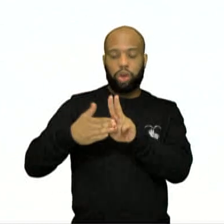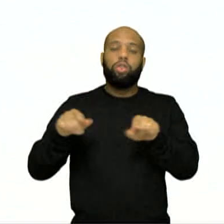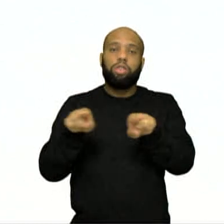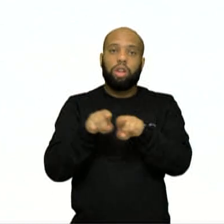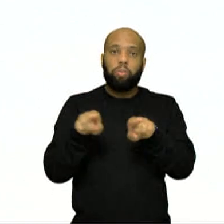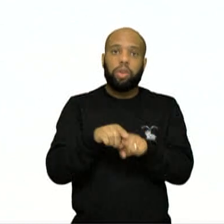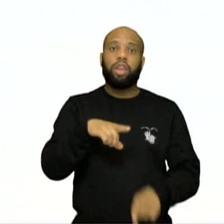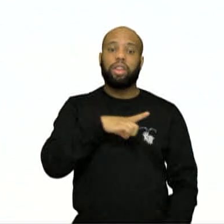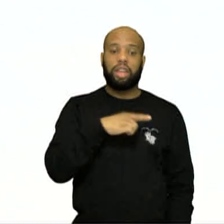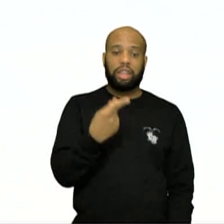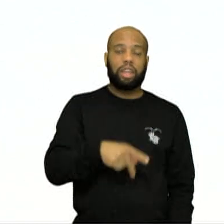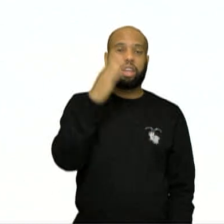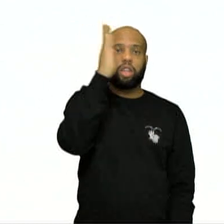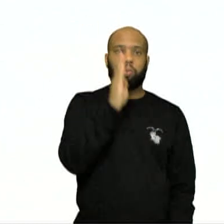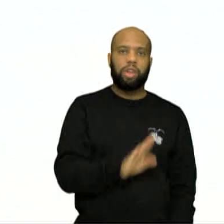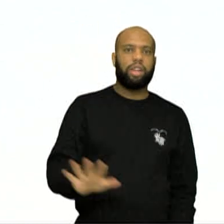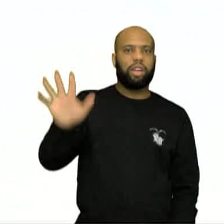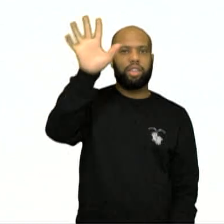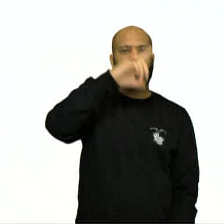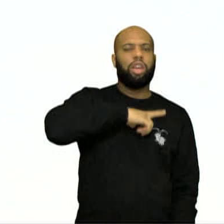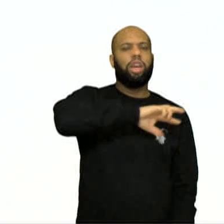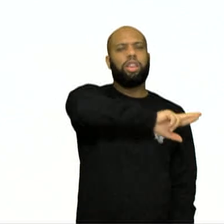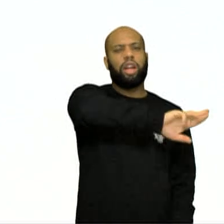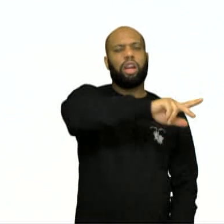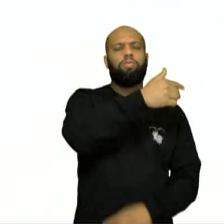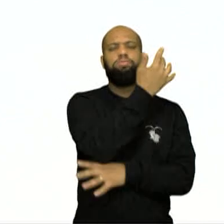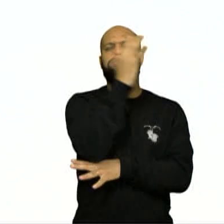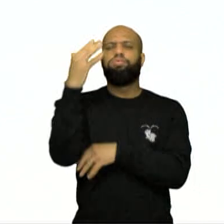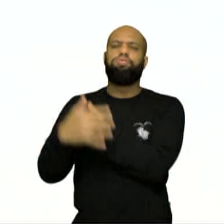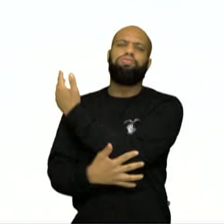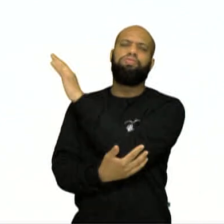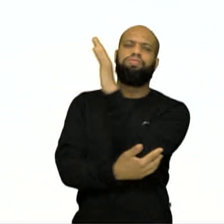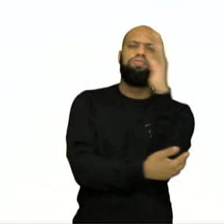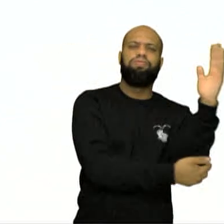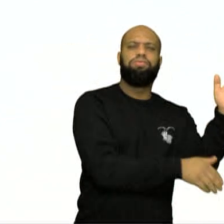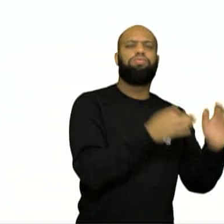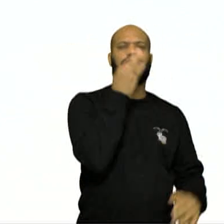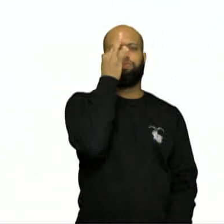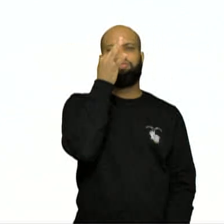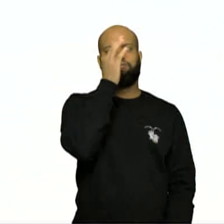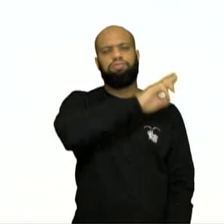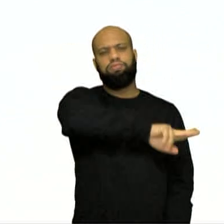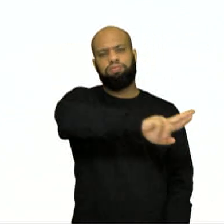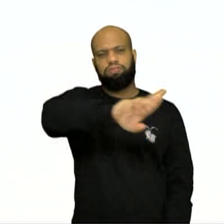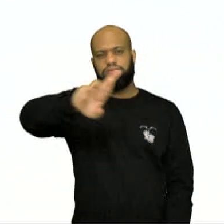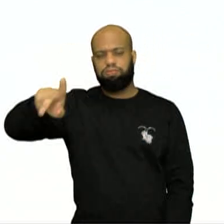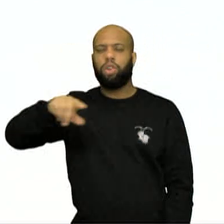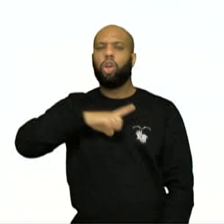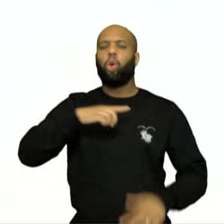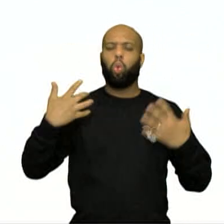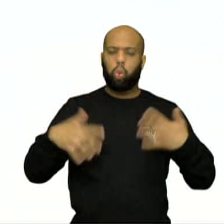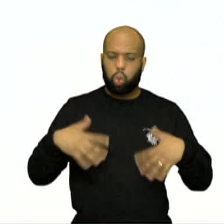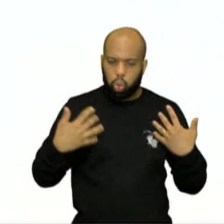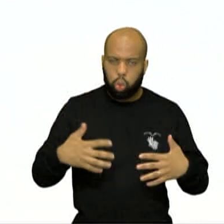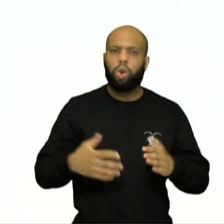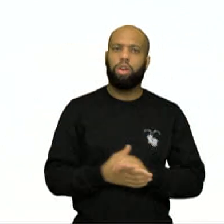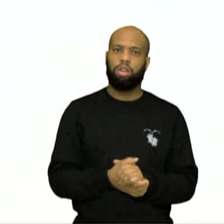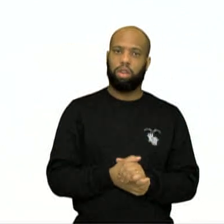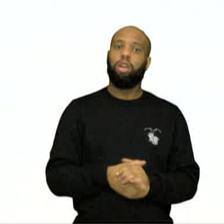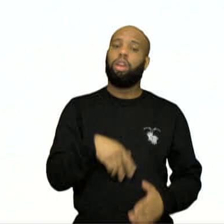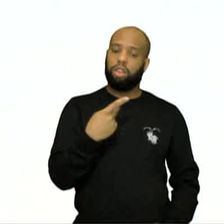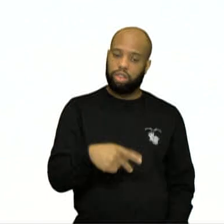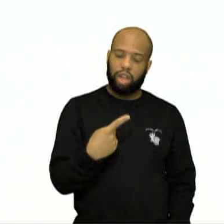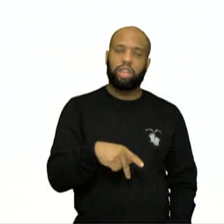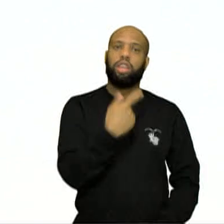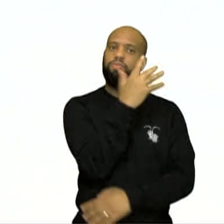tem também no Brasil é muita riqueza vegetal. A maior biodiversidade de flora estão nas